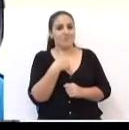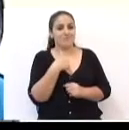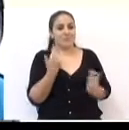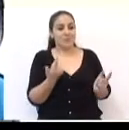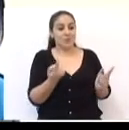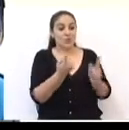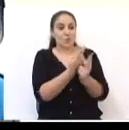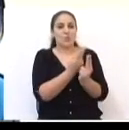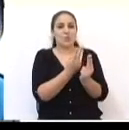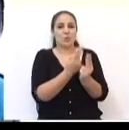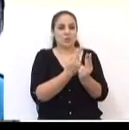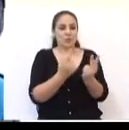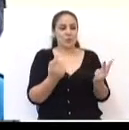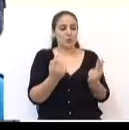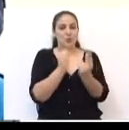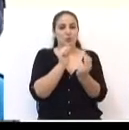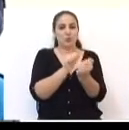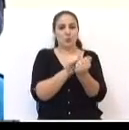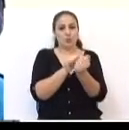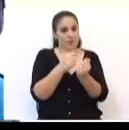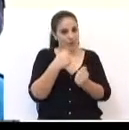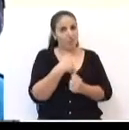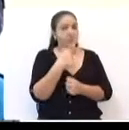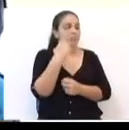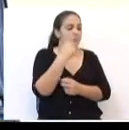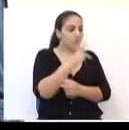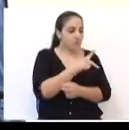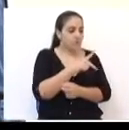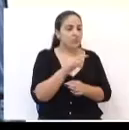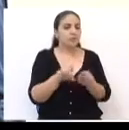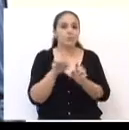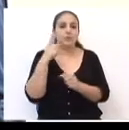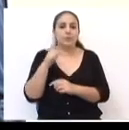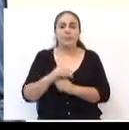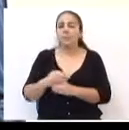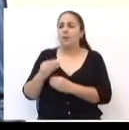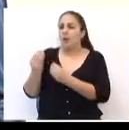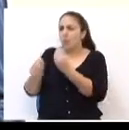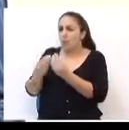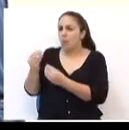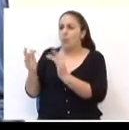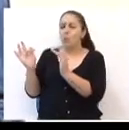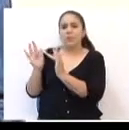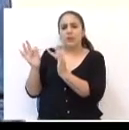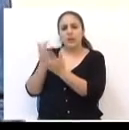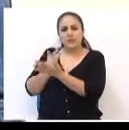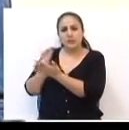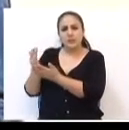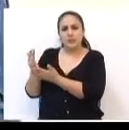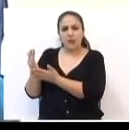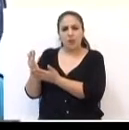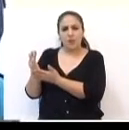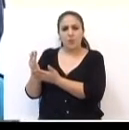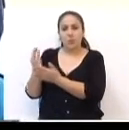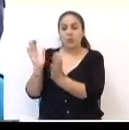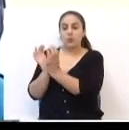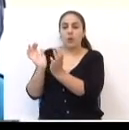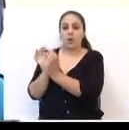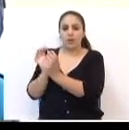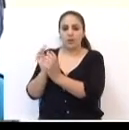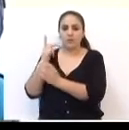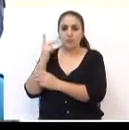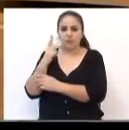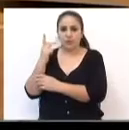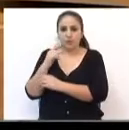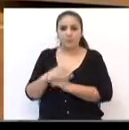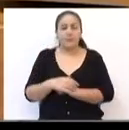estão realizando algumas reuniões, então, com os vereadores eleitos. Como está sendo esse contato inicial com os colegas de parlamento?